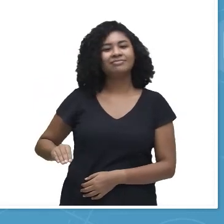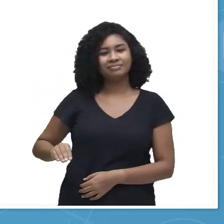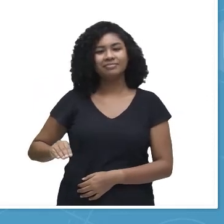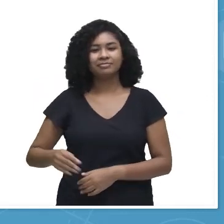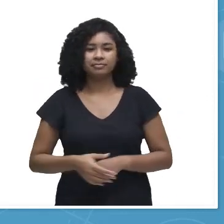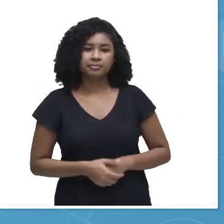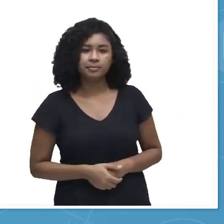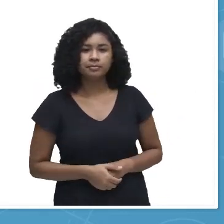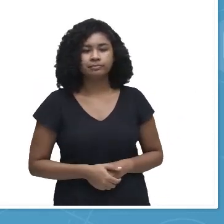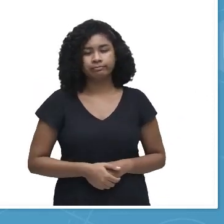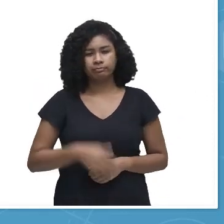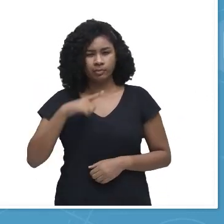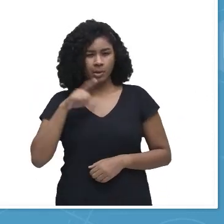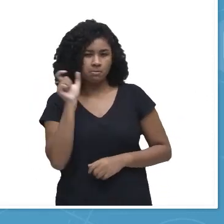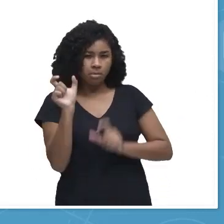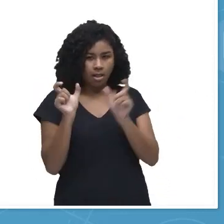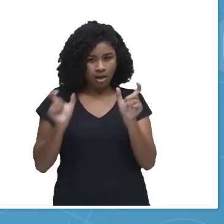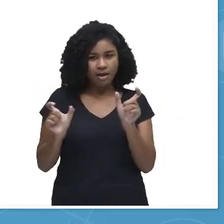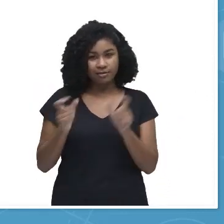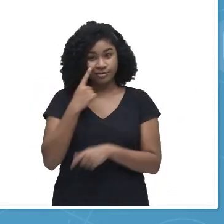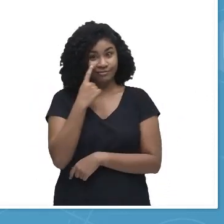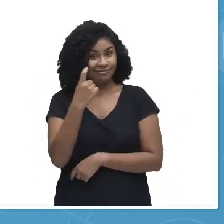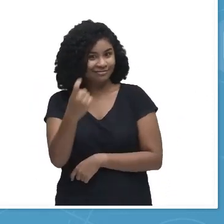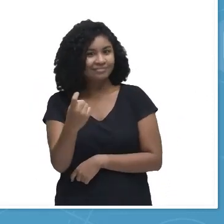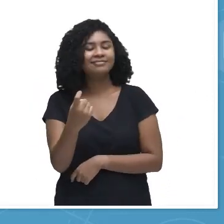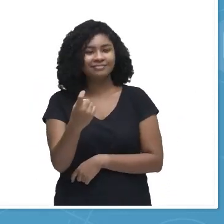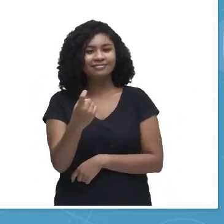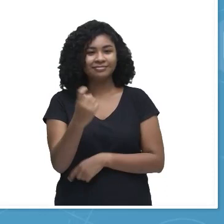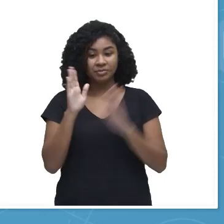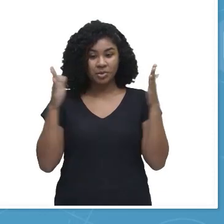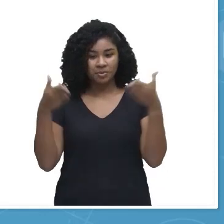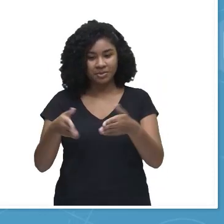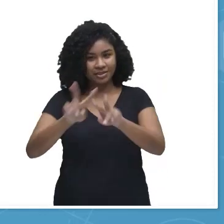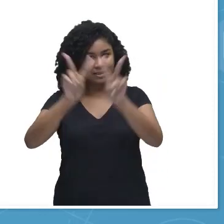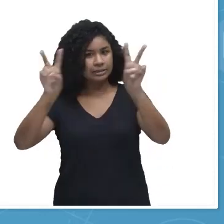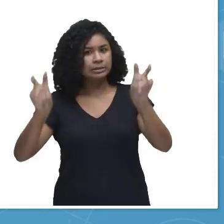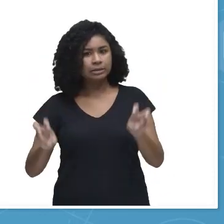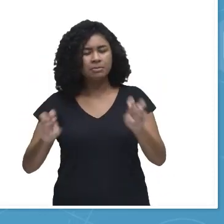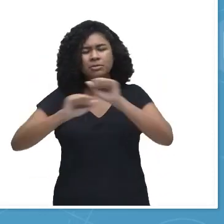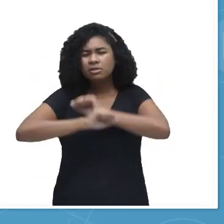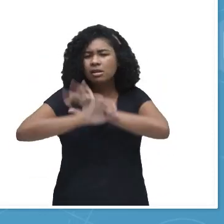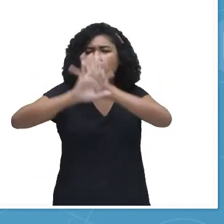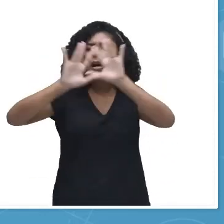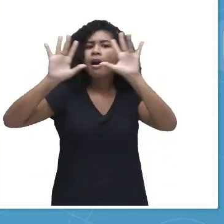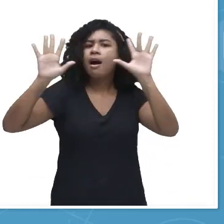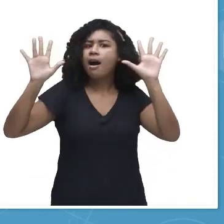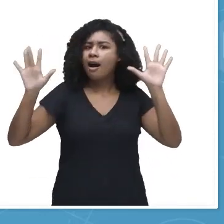frisar aqui umas palavras interessantes para a gente abordar a temática de forma